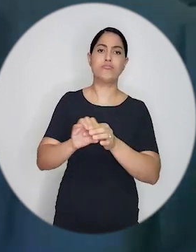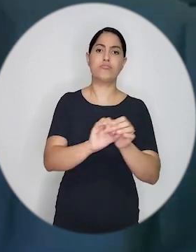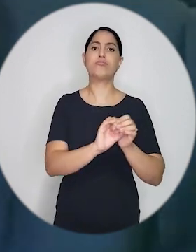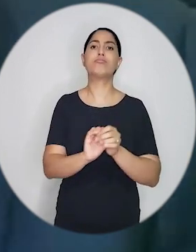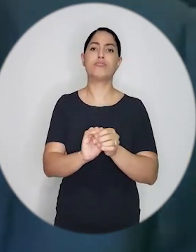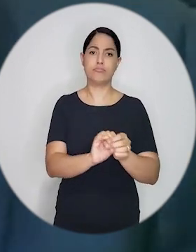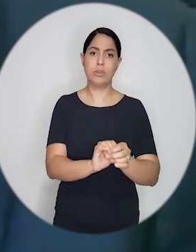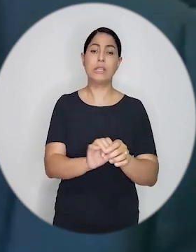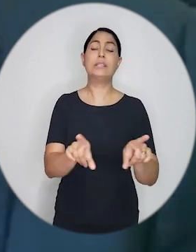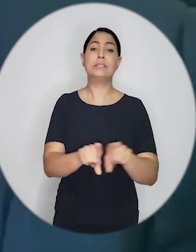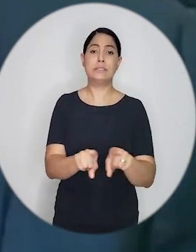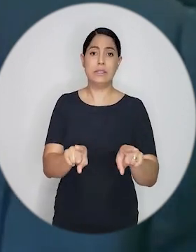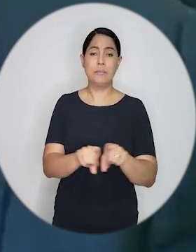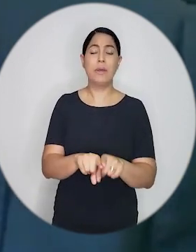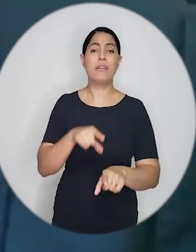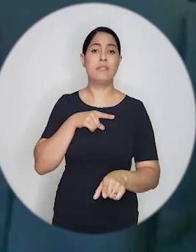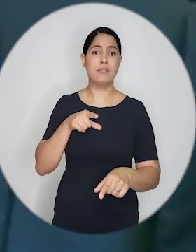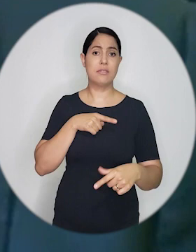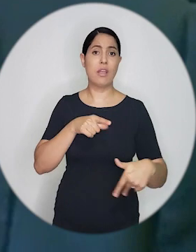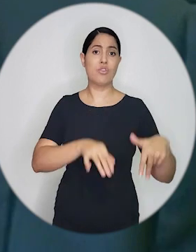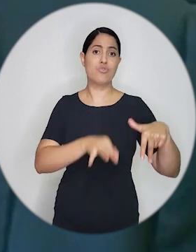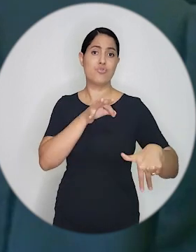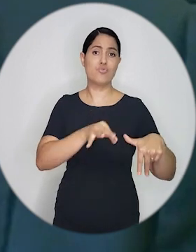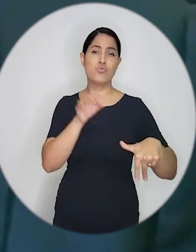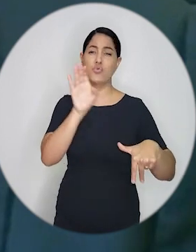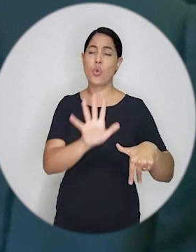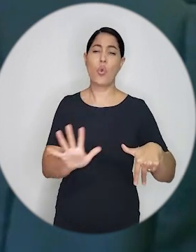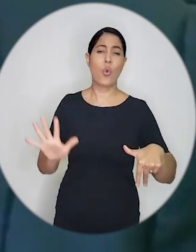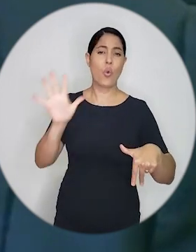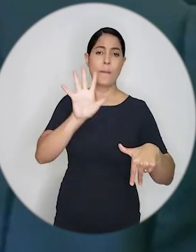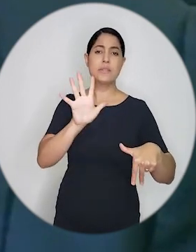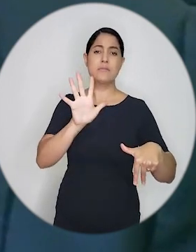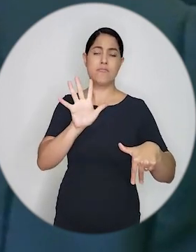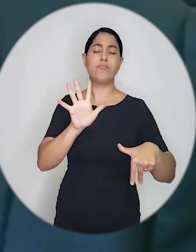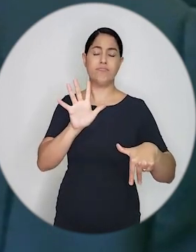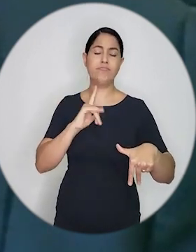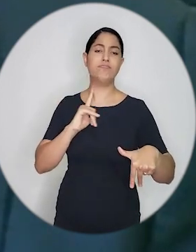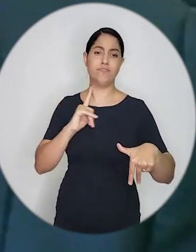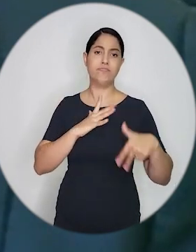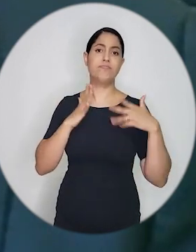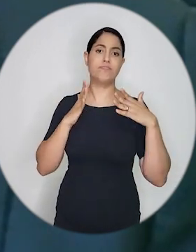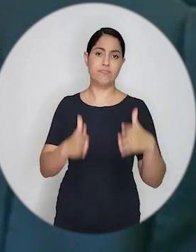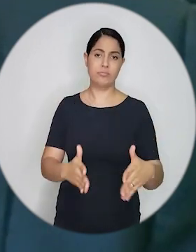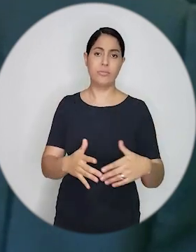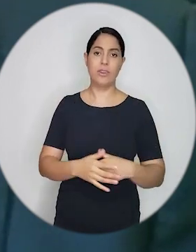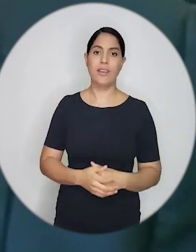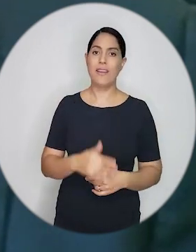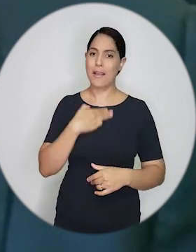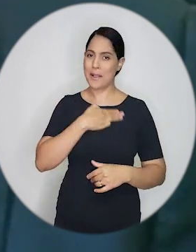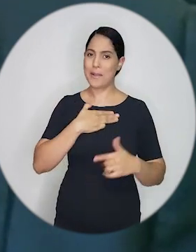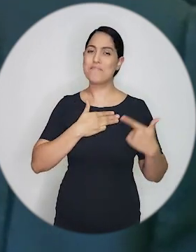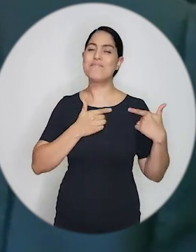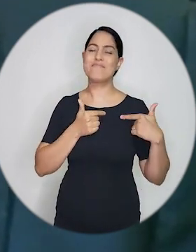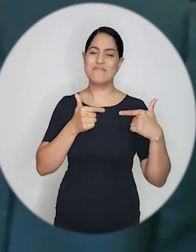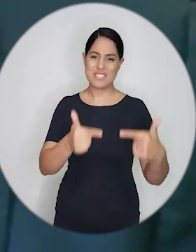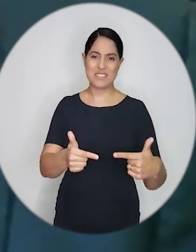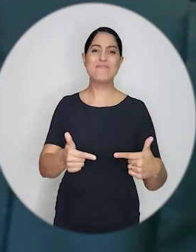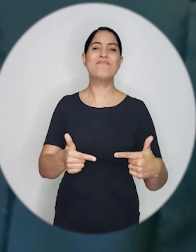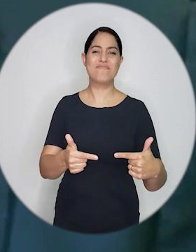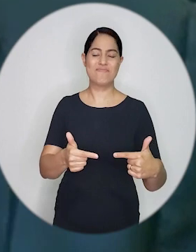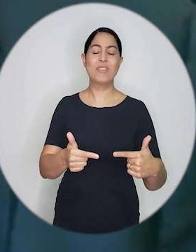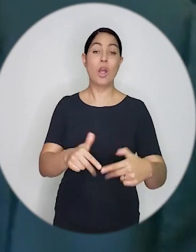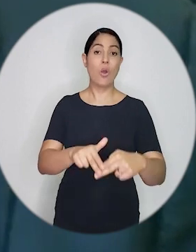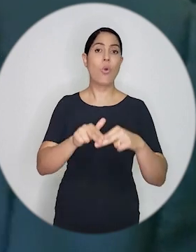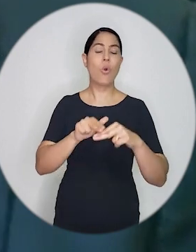e integrada e cooperada de muitos magistrados por todo o Brasil. É uma missão